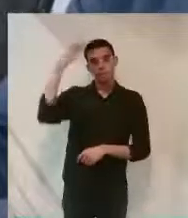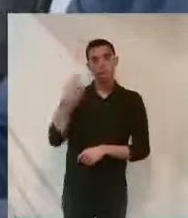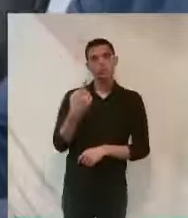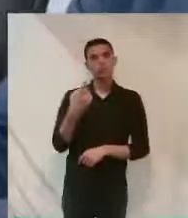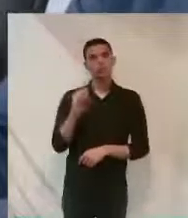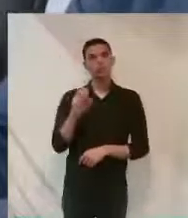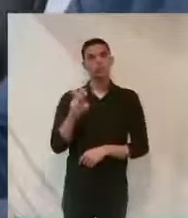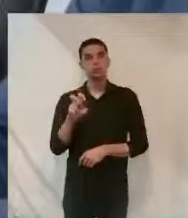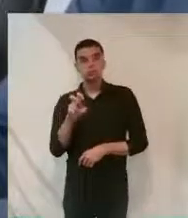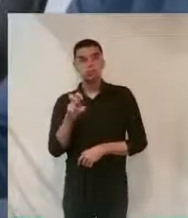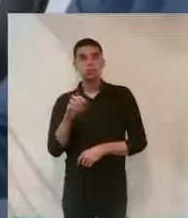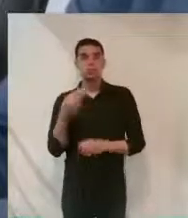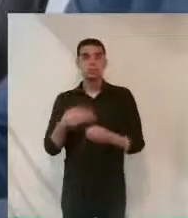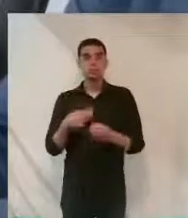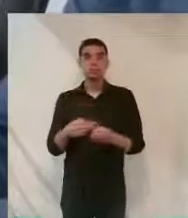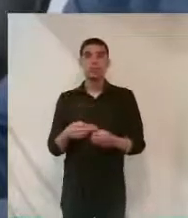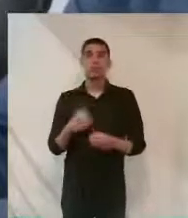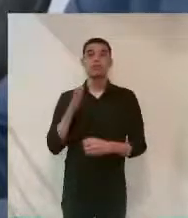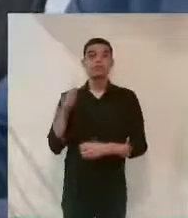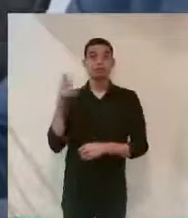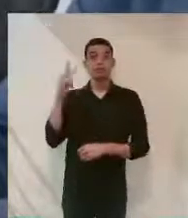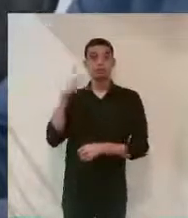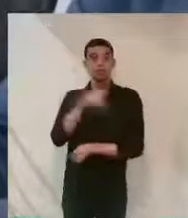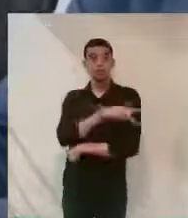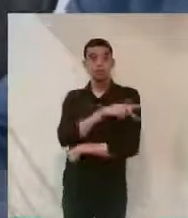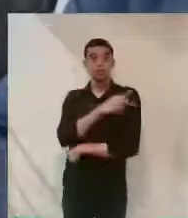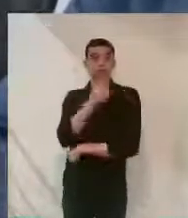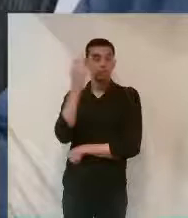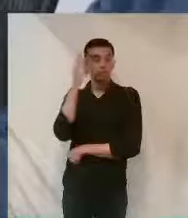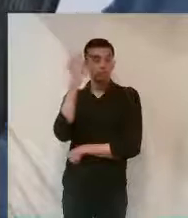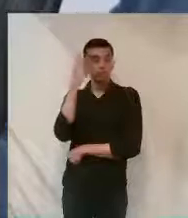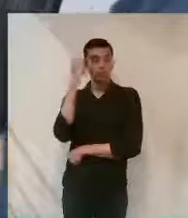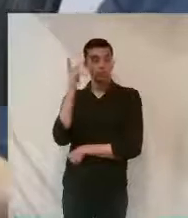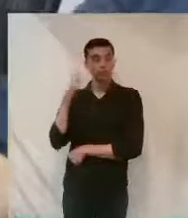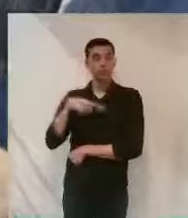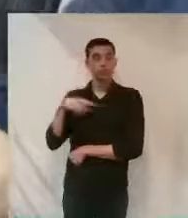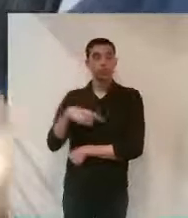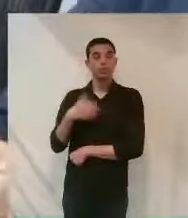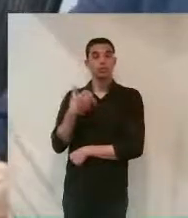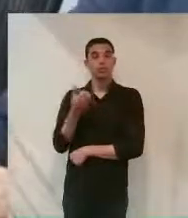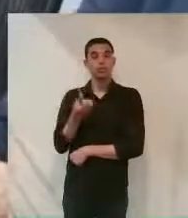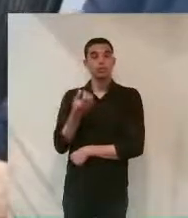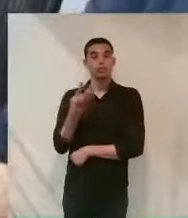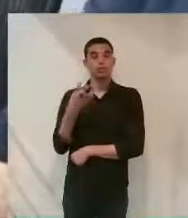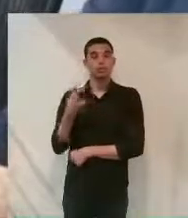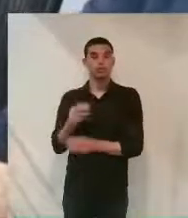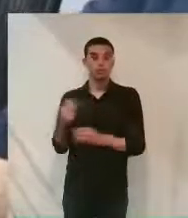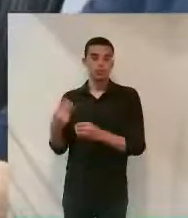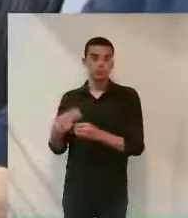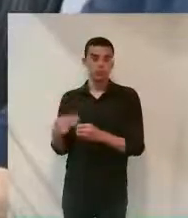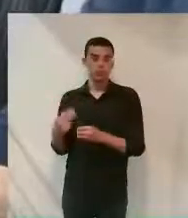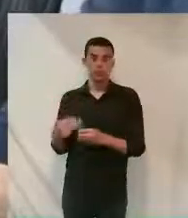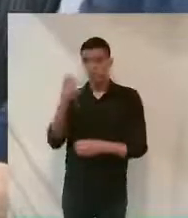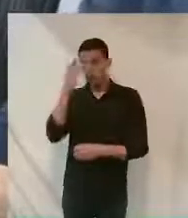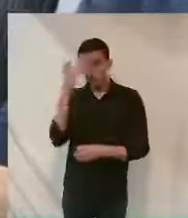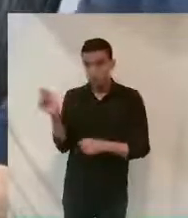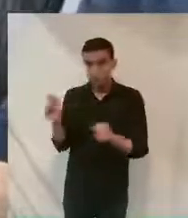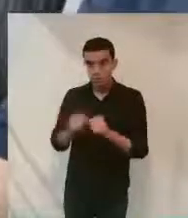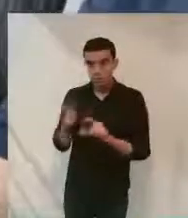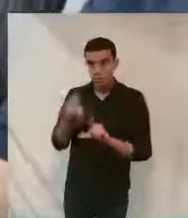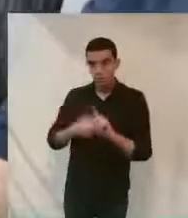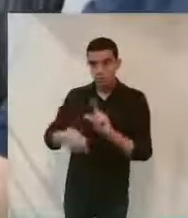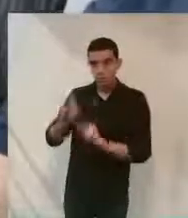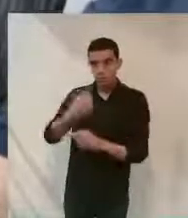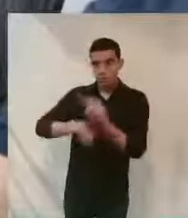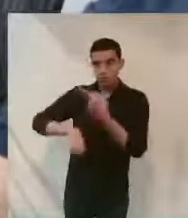a gente vai no estado de São Paulo, que tem 645, não é fácil fazer logística reversa. Parece fácil. Na Europa,